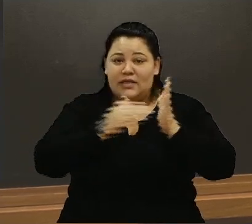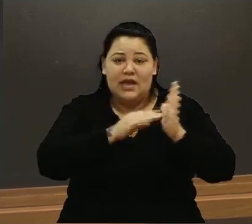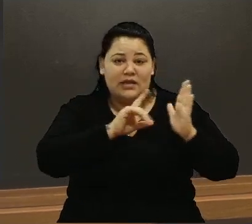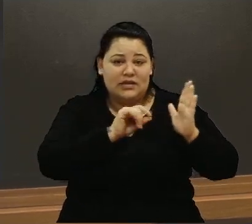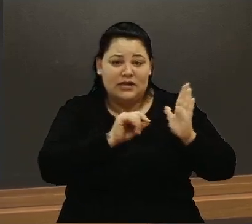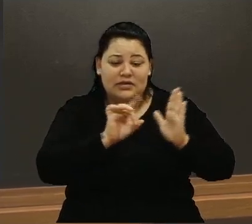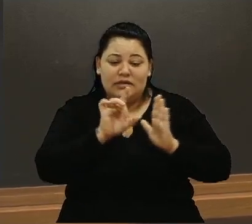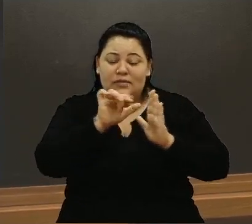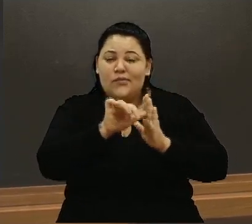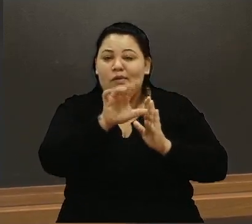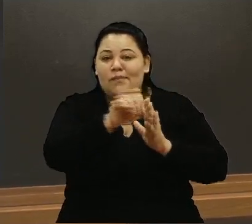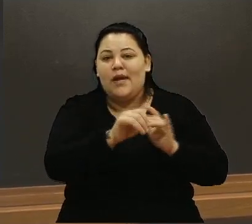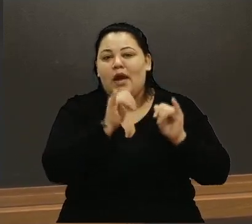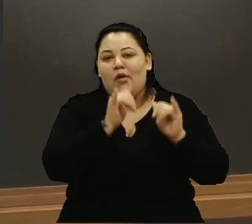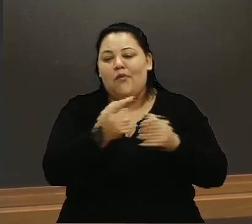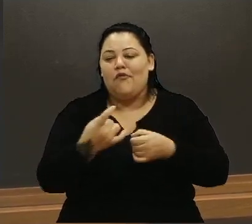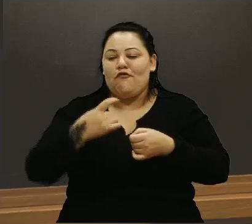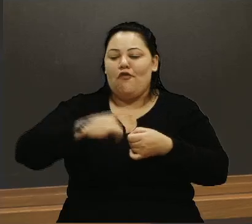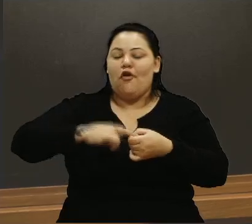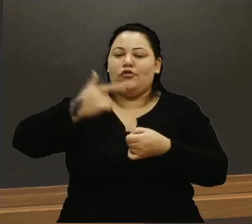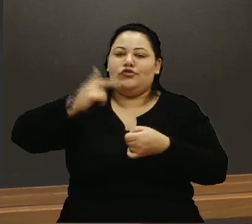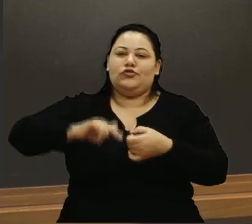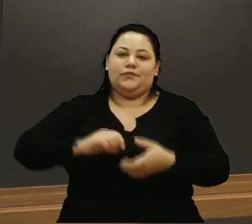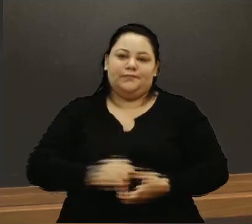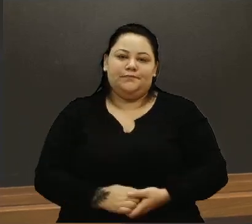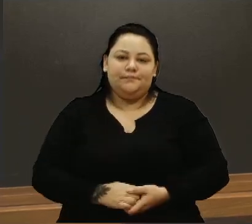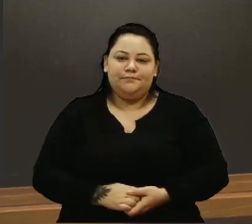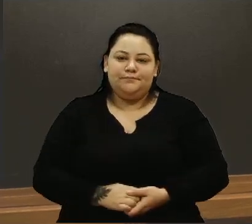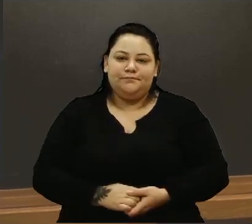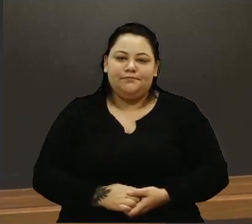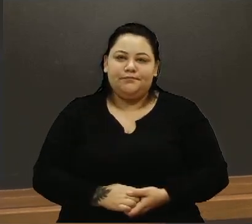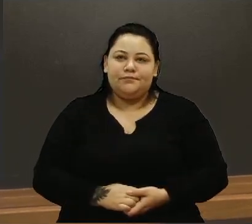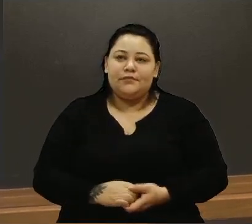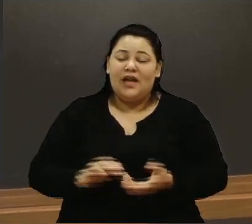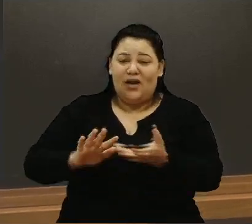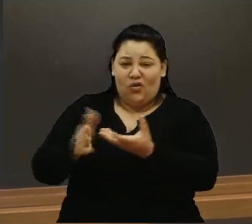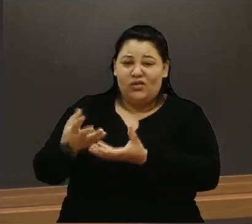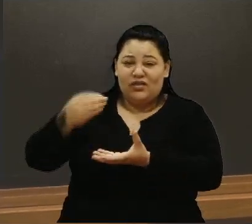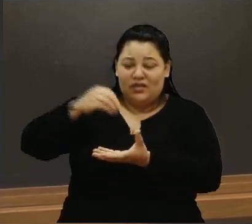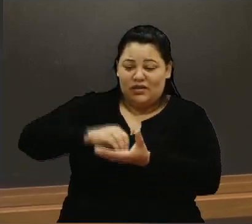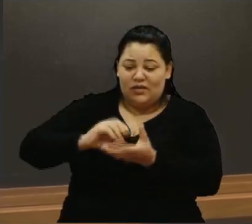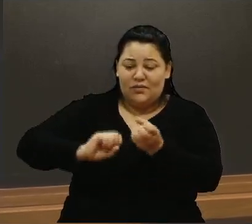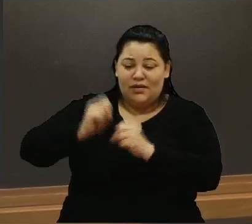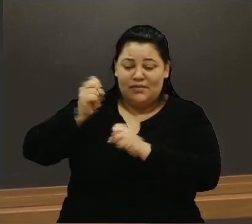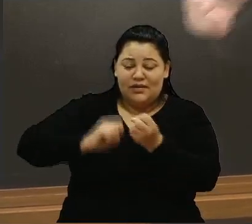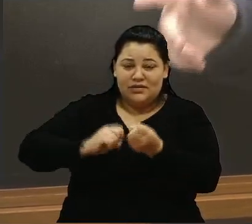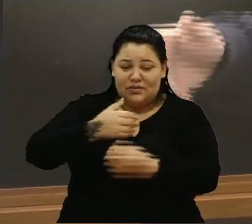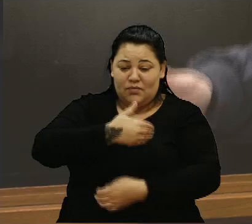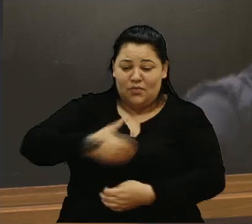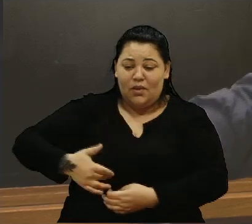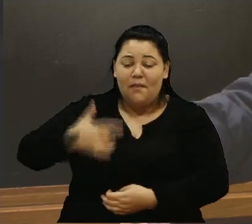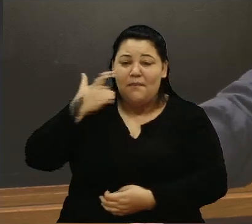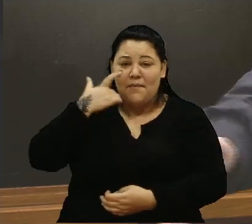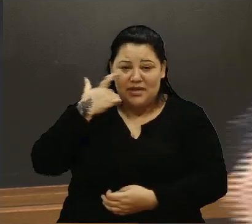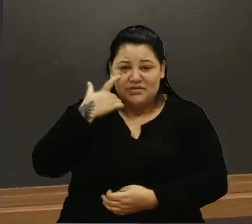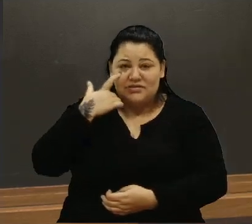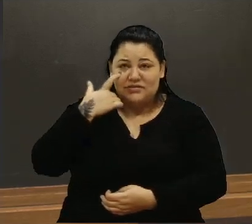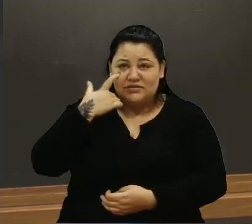tem que pegar o ônibus e voltar. Se a Codeca, que é uma empresa pública, pensa isso e coloca